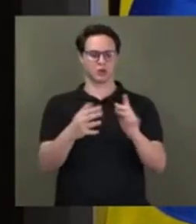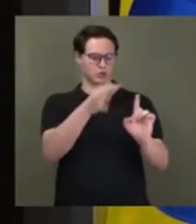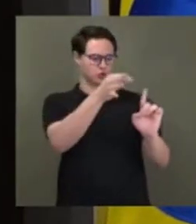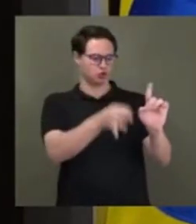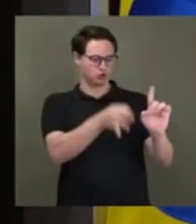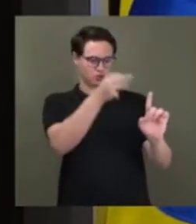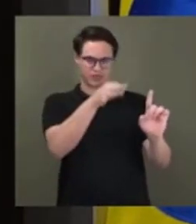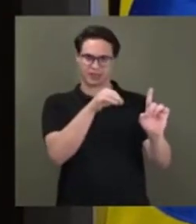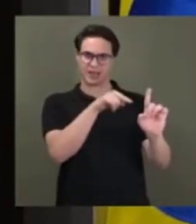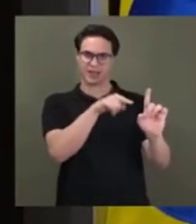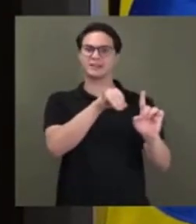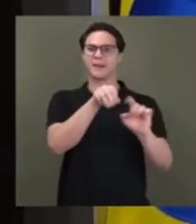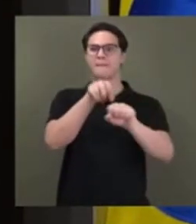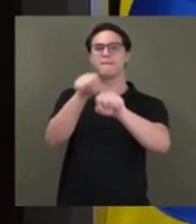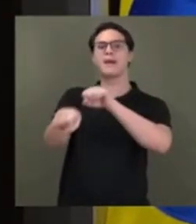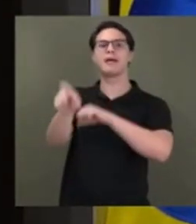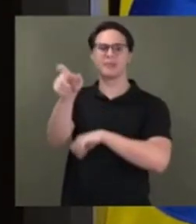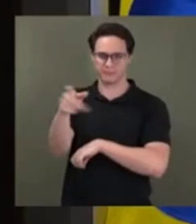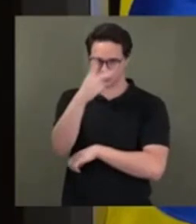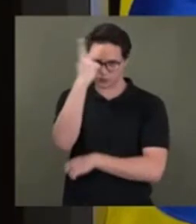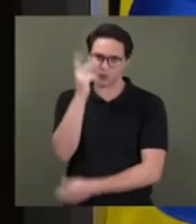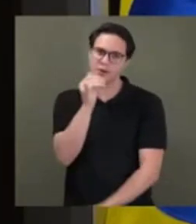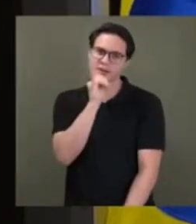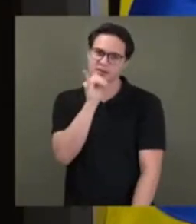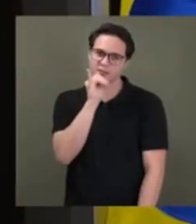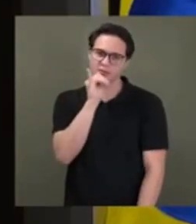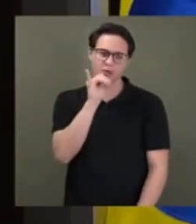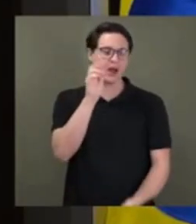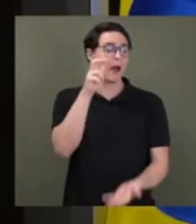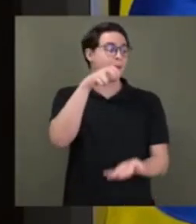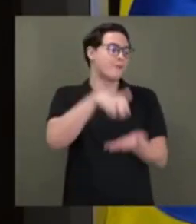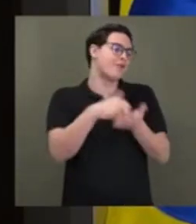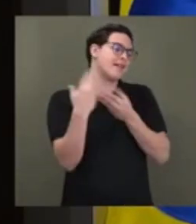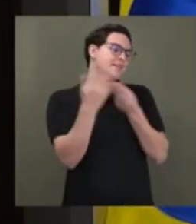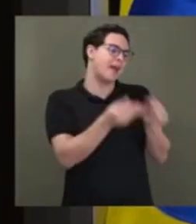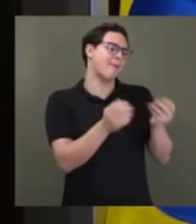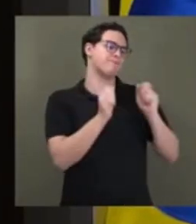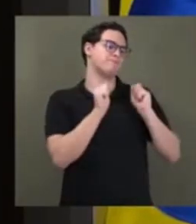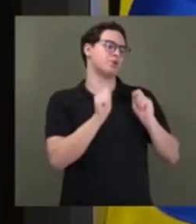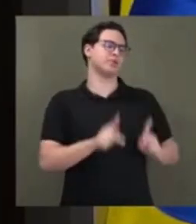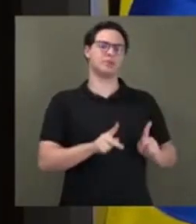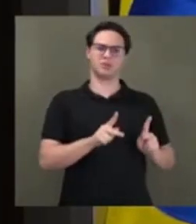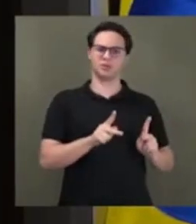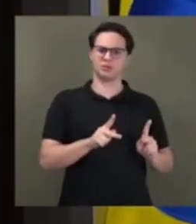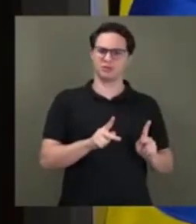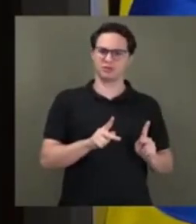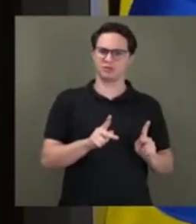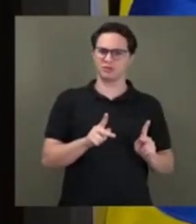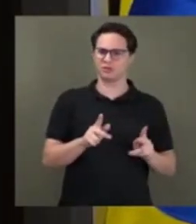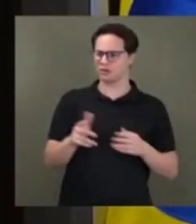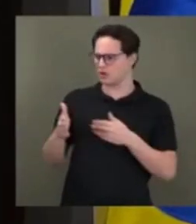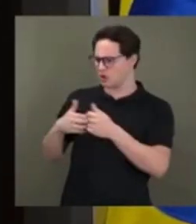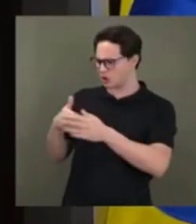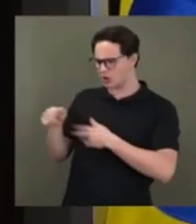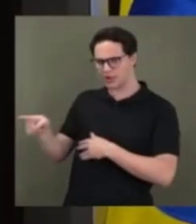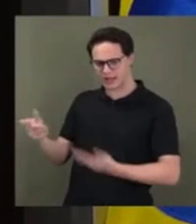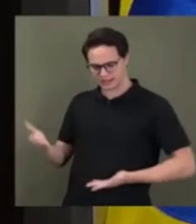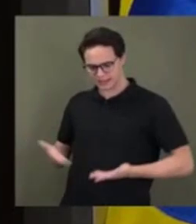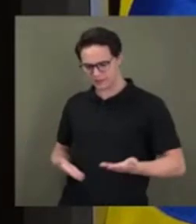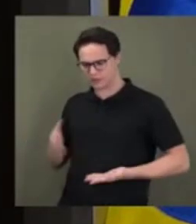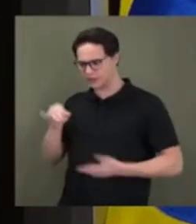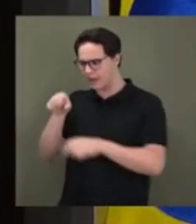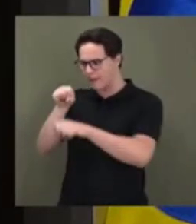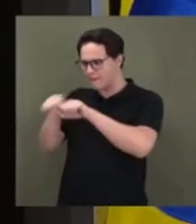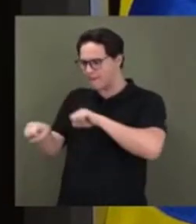pratica homicídio é punido com aposentadoria compulsória e qualquer servidor público que pratica um homicídio